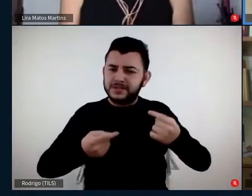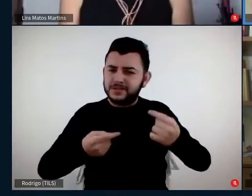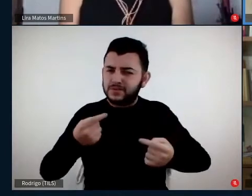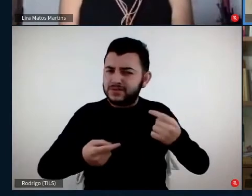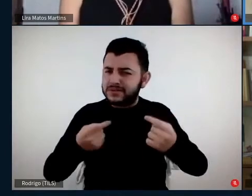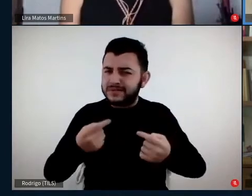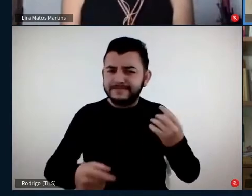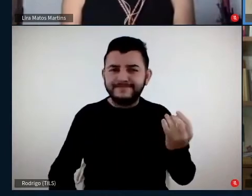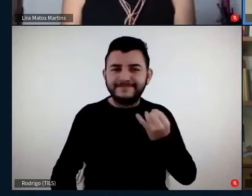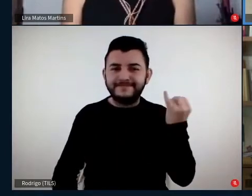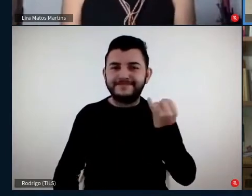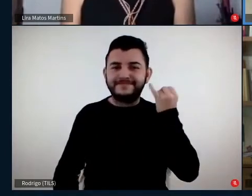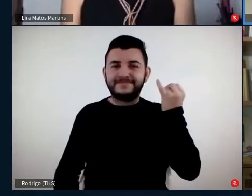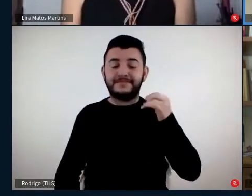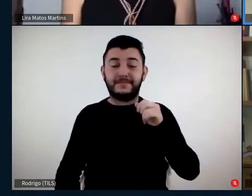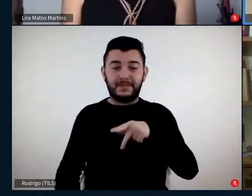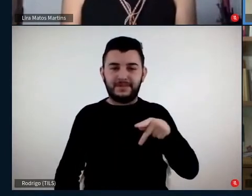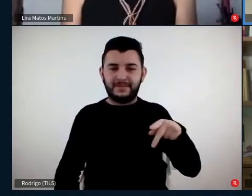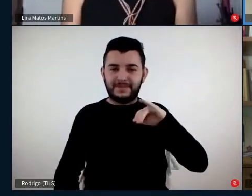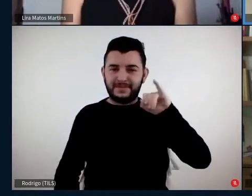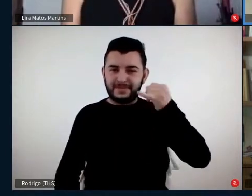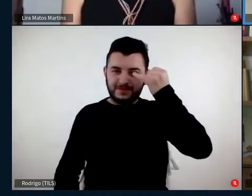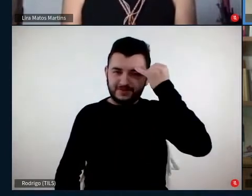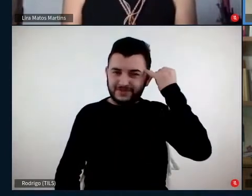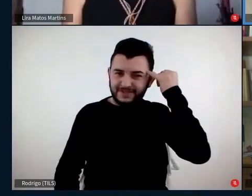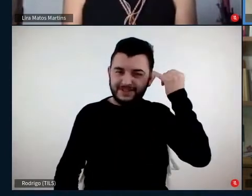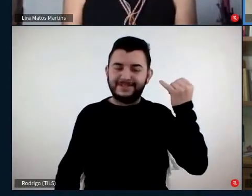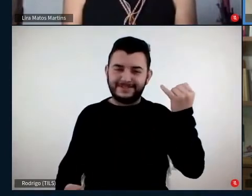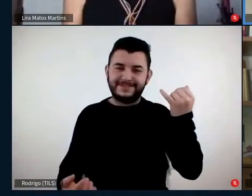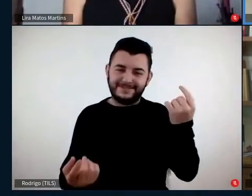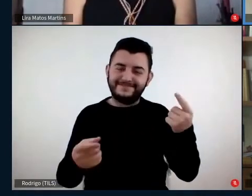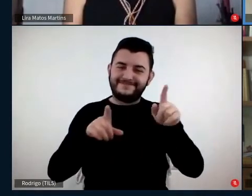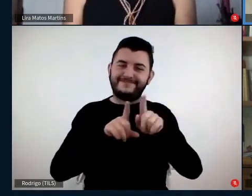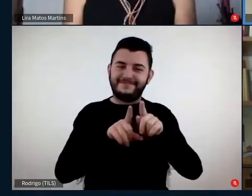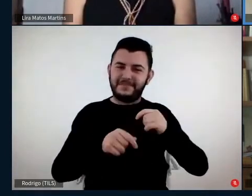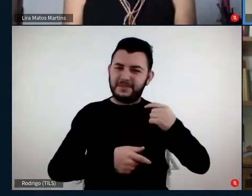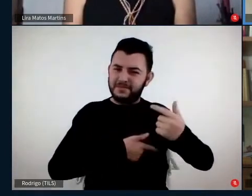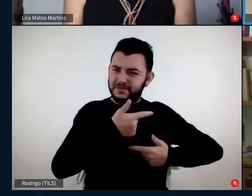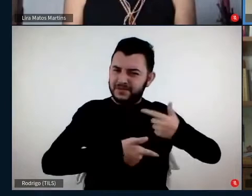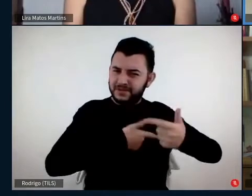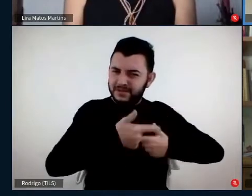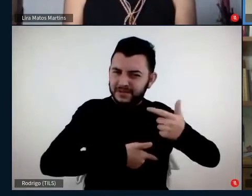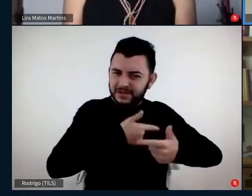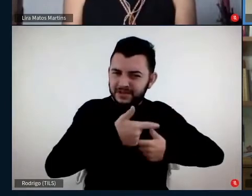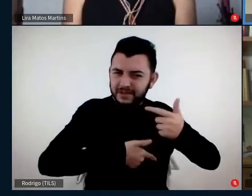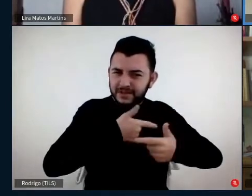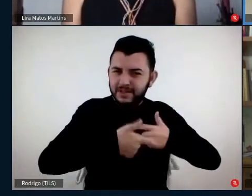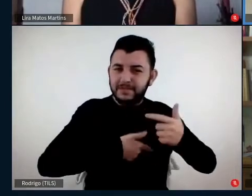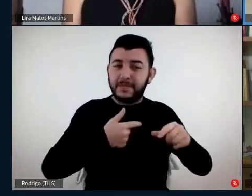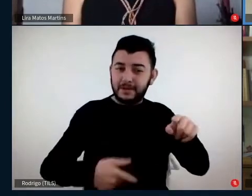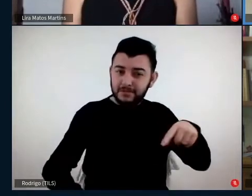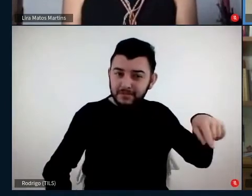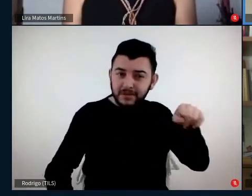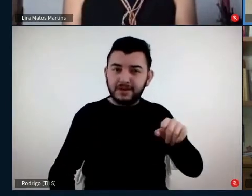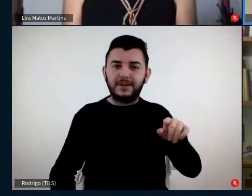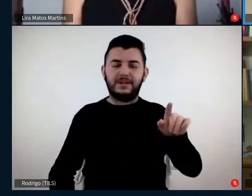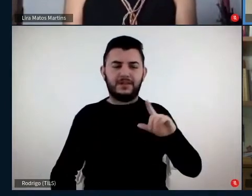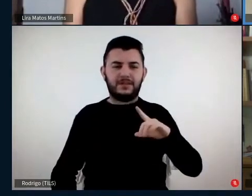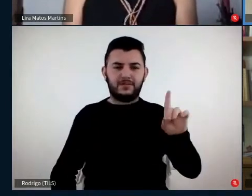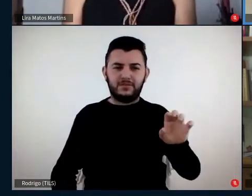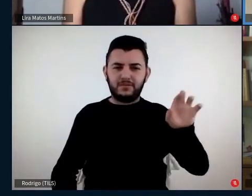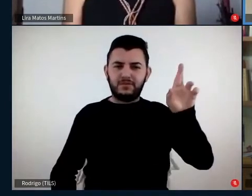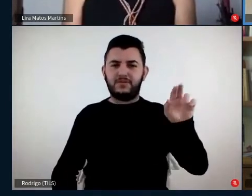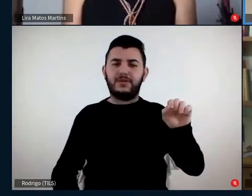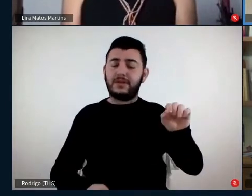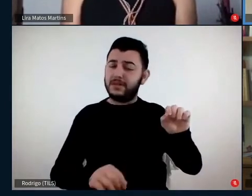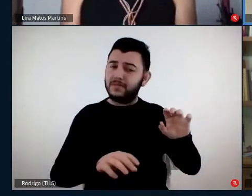Juliana também tem um papel importante, ambos estiveram no pós-doutorado na área de formação de uma competência,